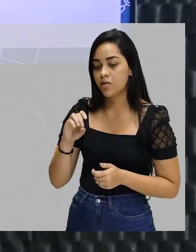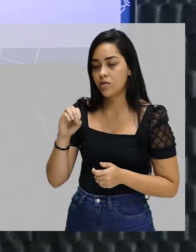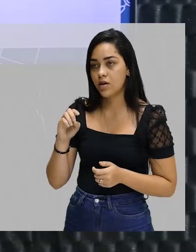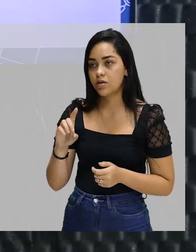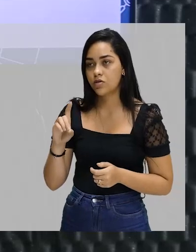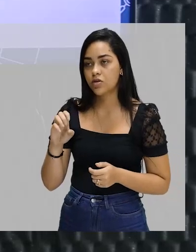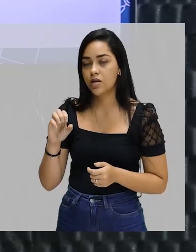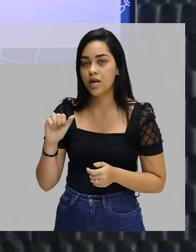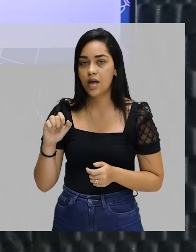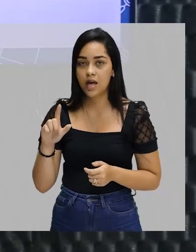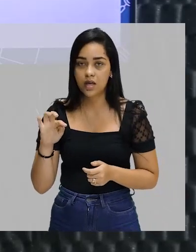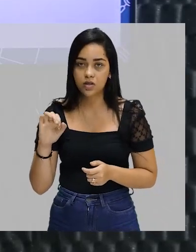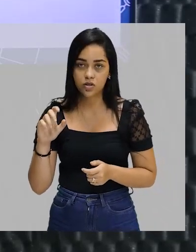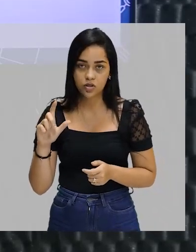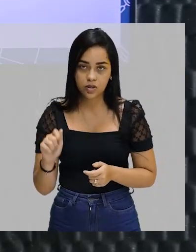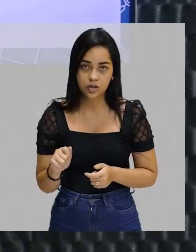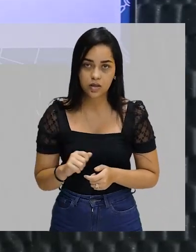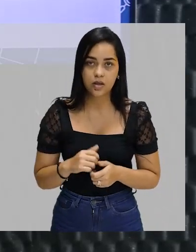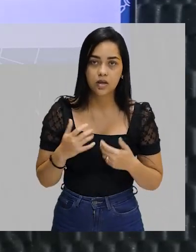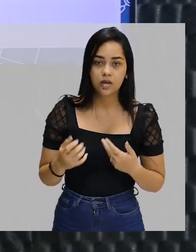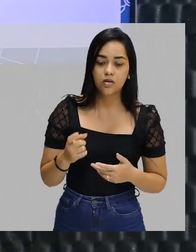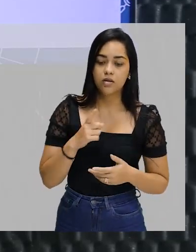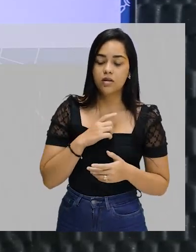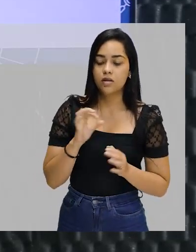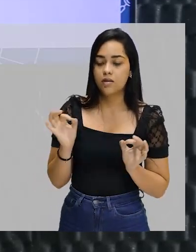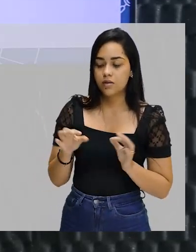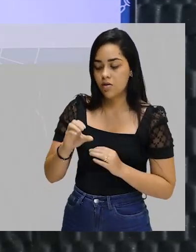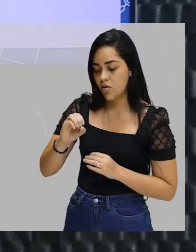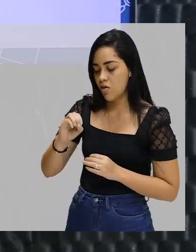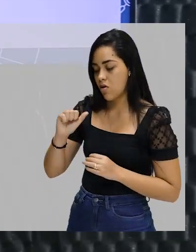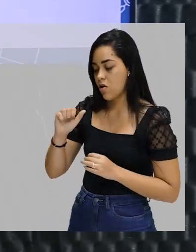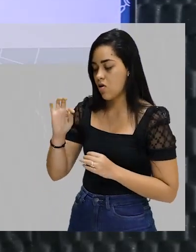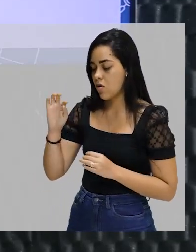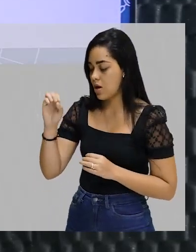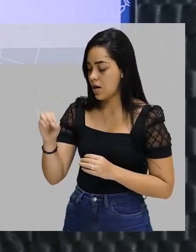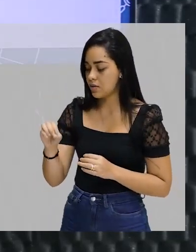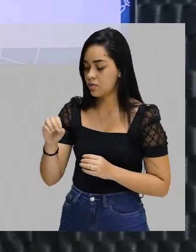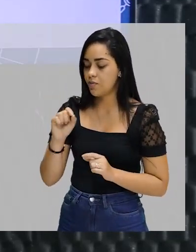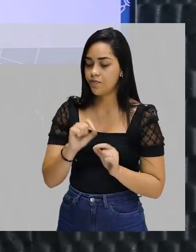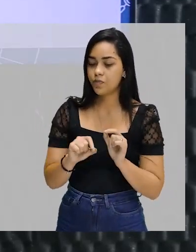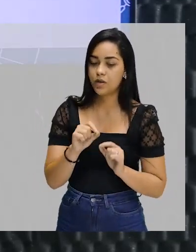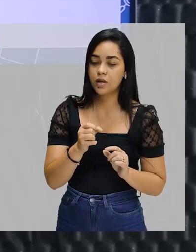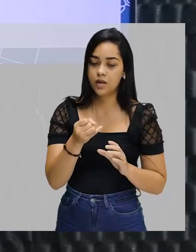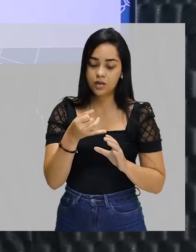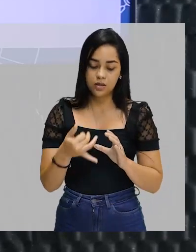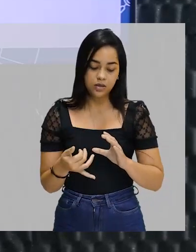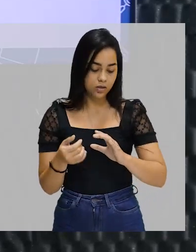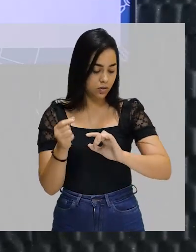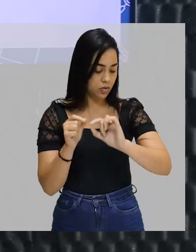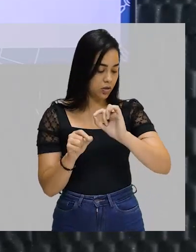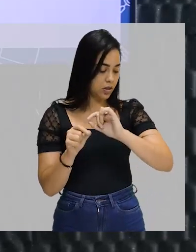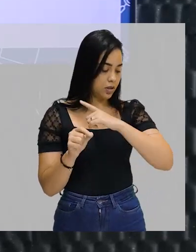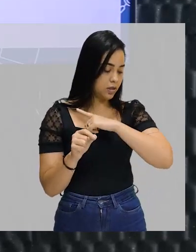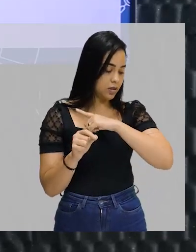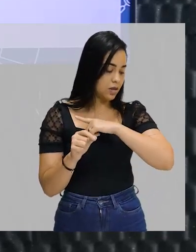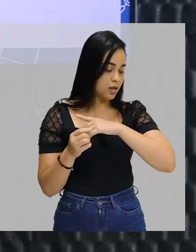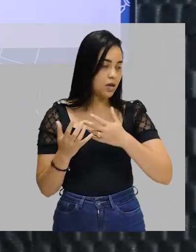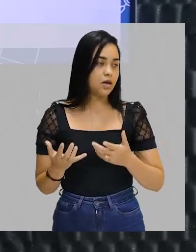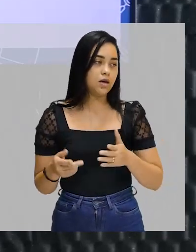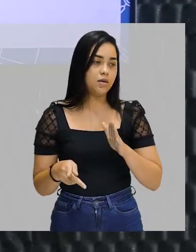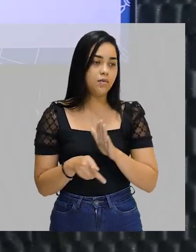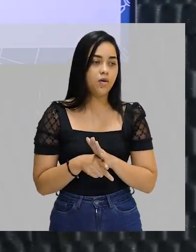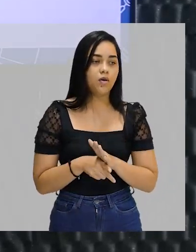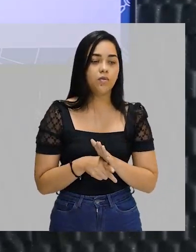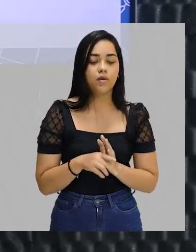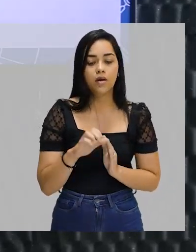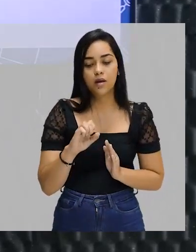Metanoato de etila. Então, essa terminação oato está caracterizando a